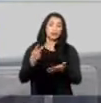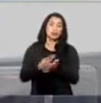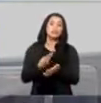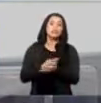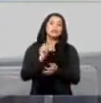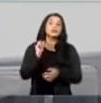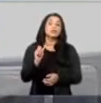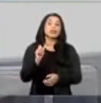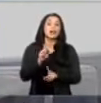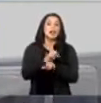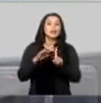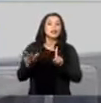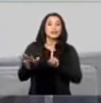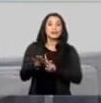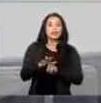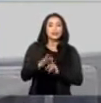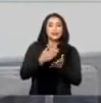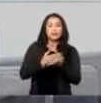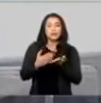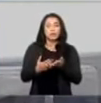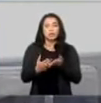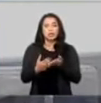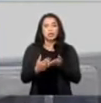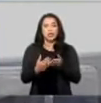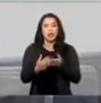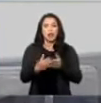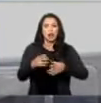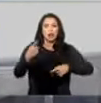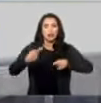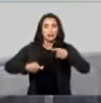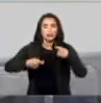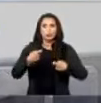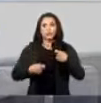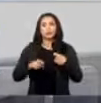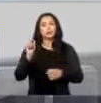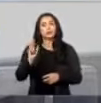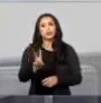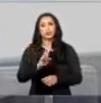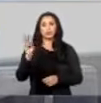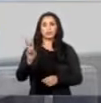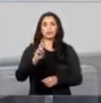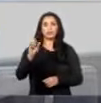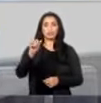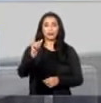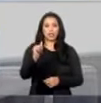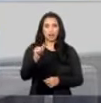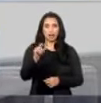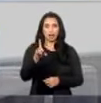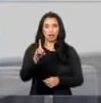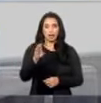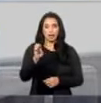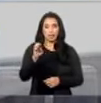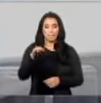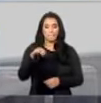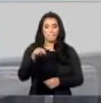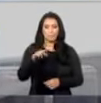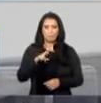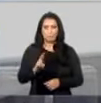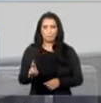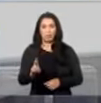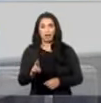da sociedade sobre os seus valores. Desde 1920, com Ademar Gonzaga, fazendo Barro Humano,